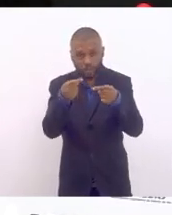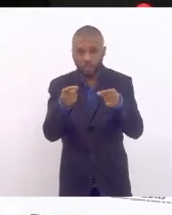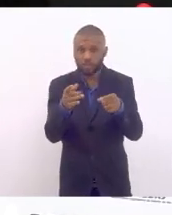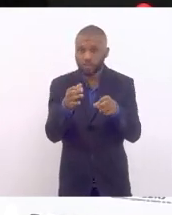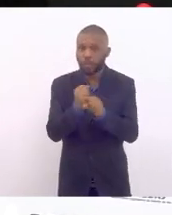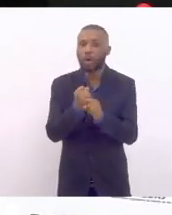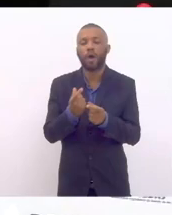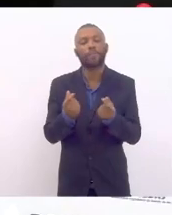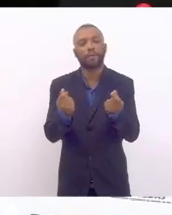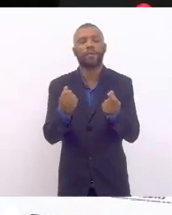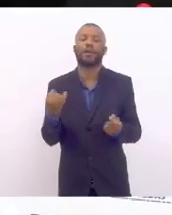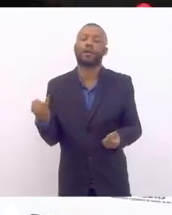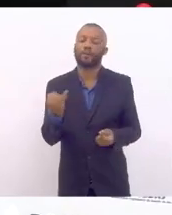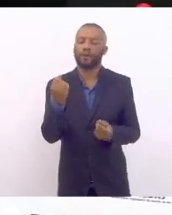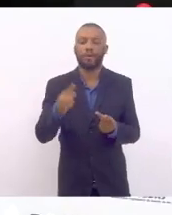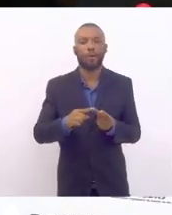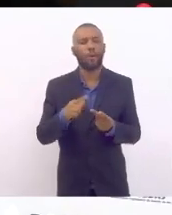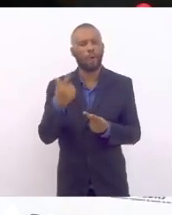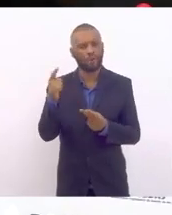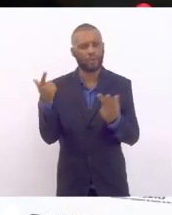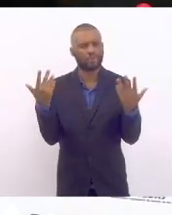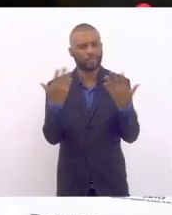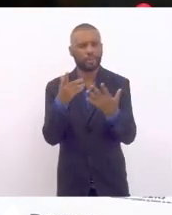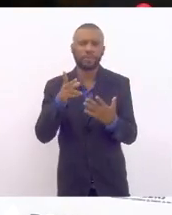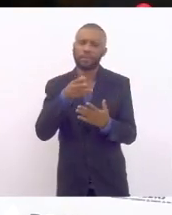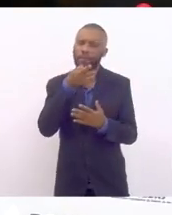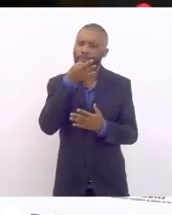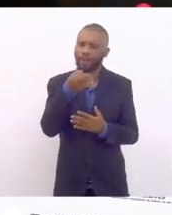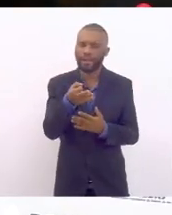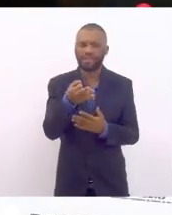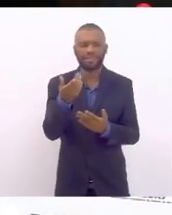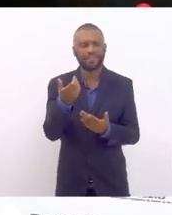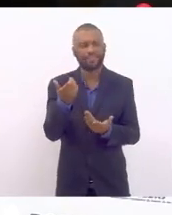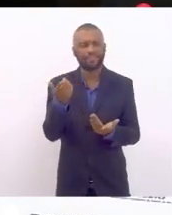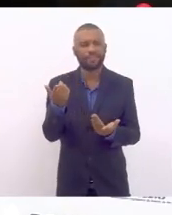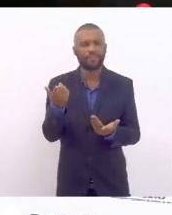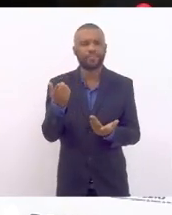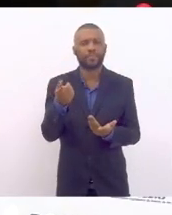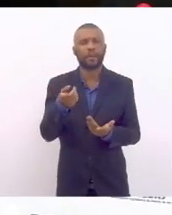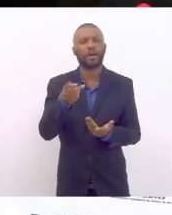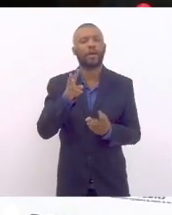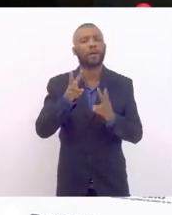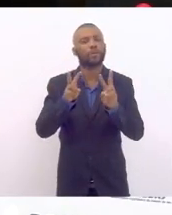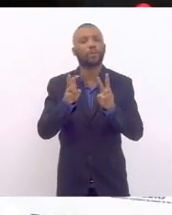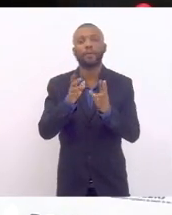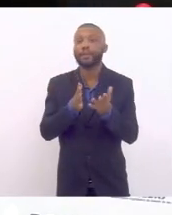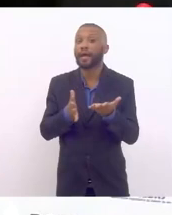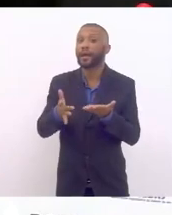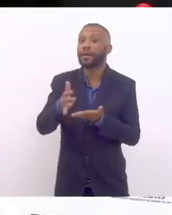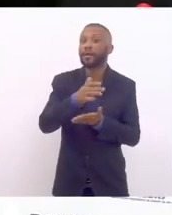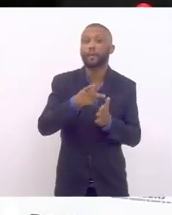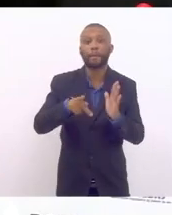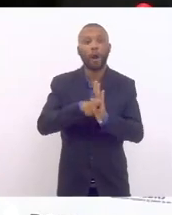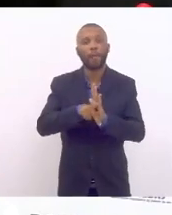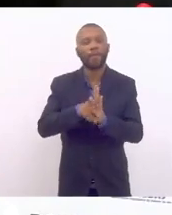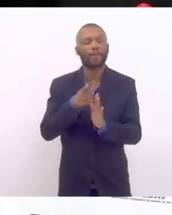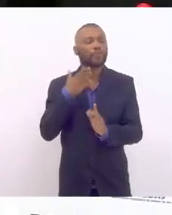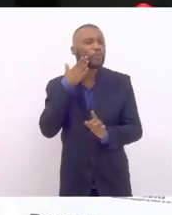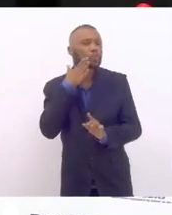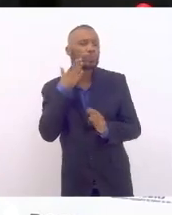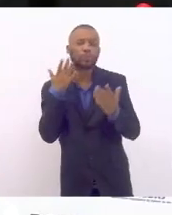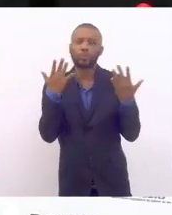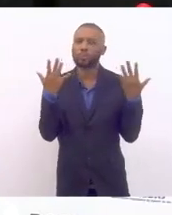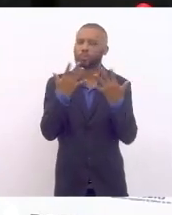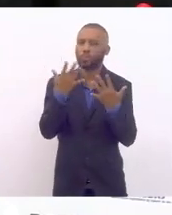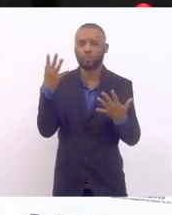é essencial outra falácia que eu sempre coloco Presidente é a questão da arrecadação própria tem jeito para discurso muito